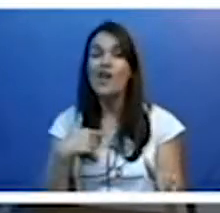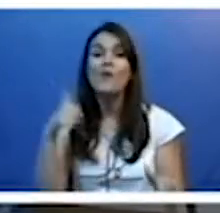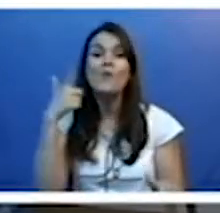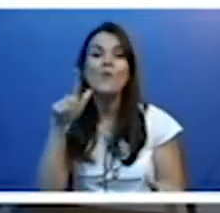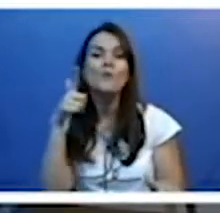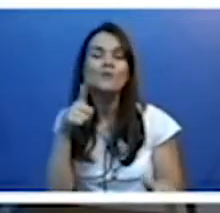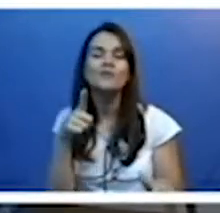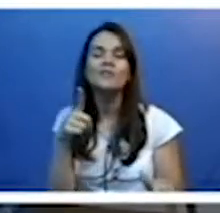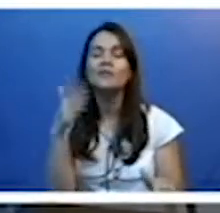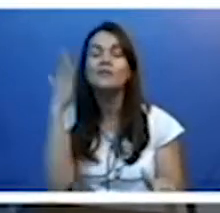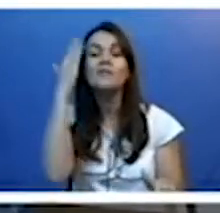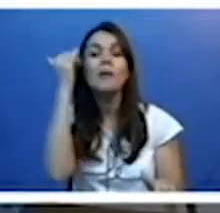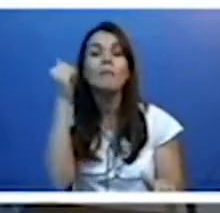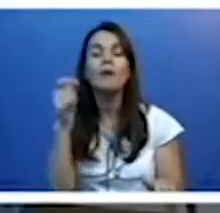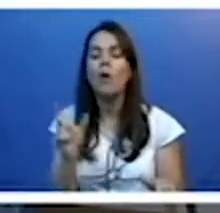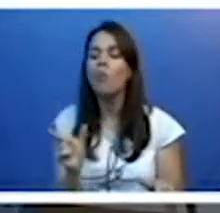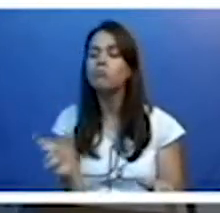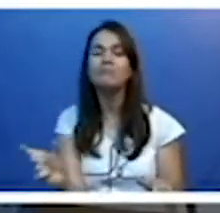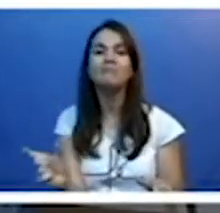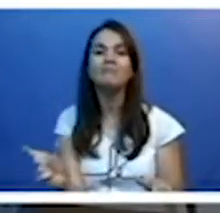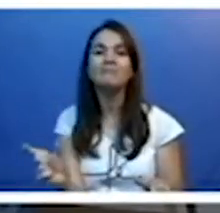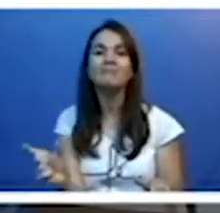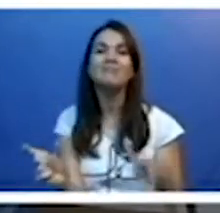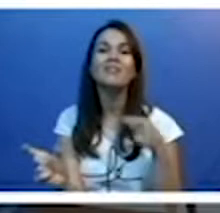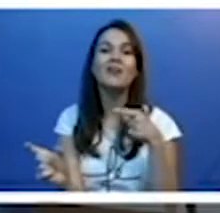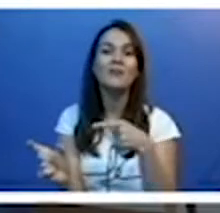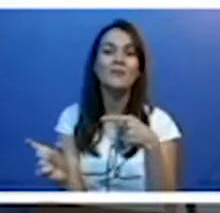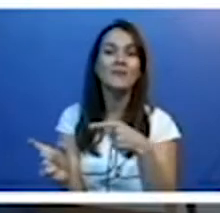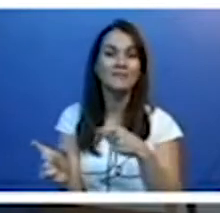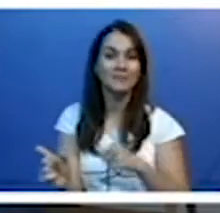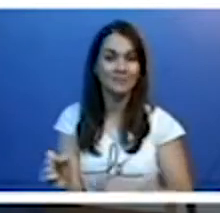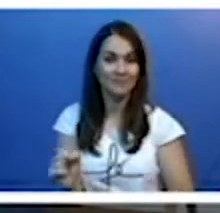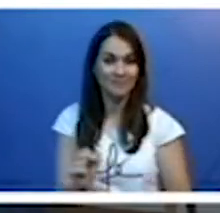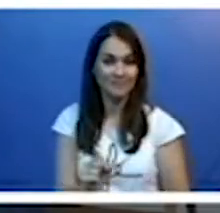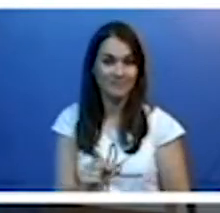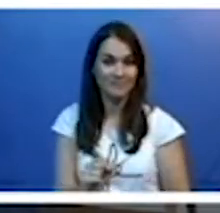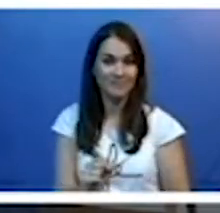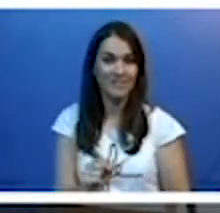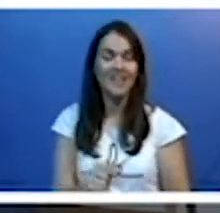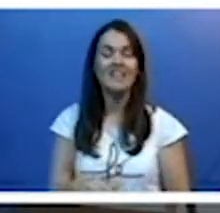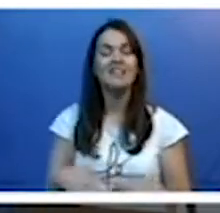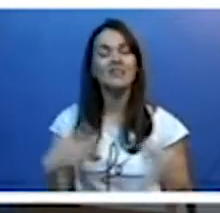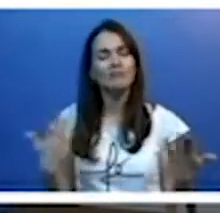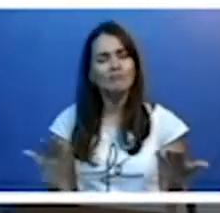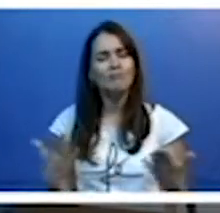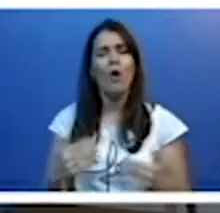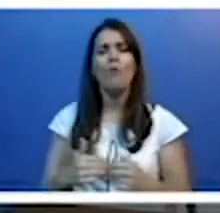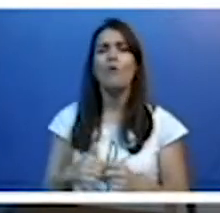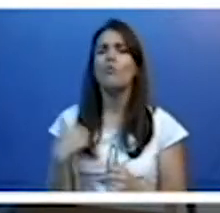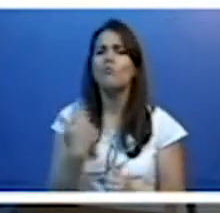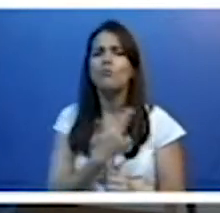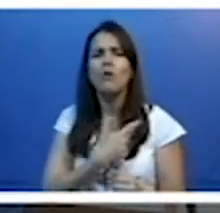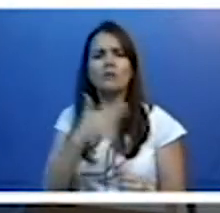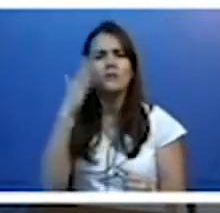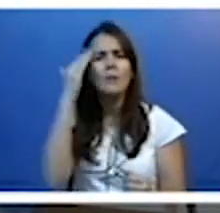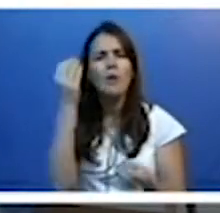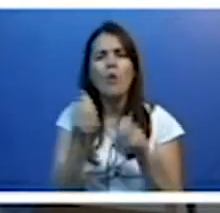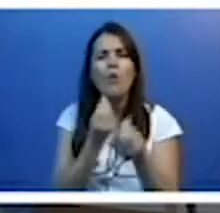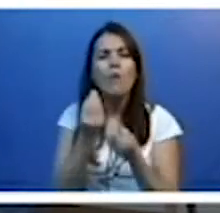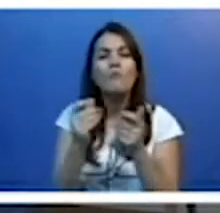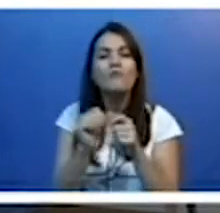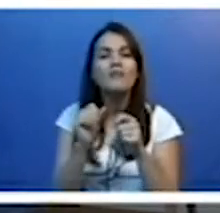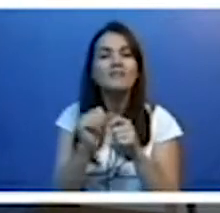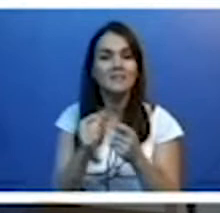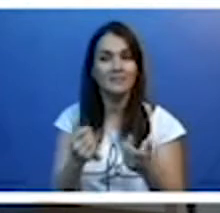determinar o quarto valor. Certo? Bom, como que a gente faz